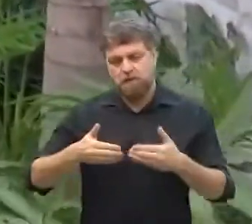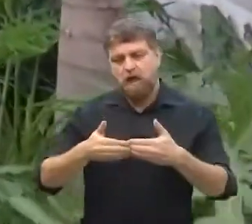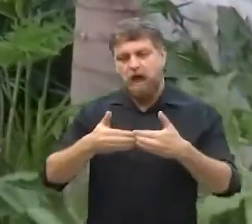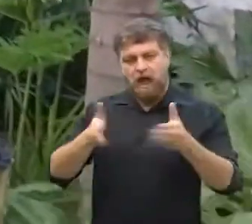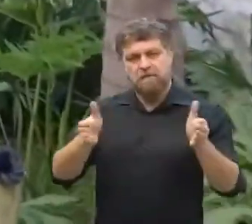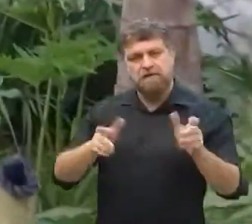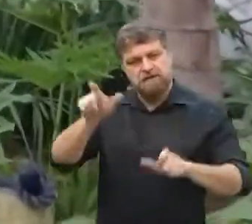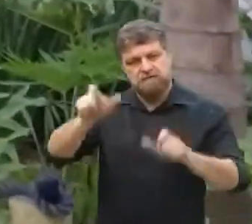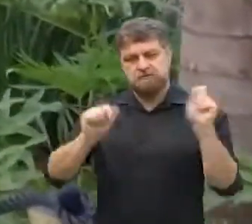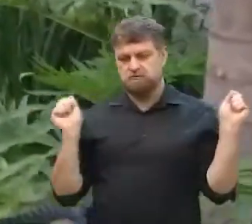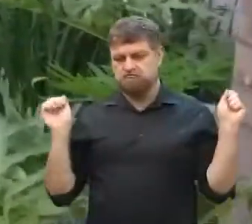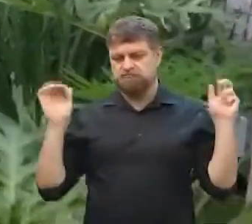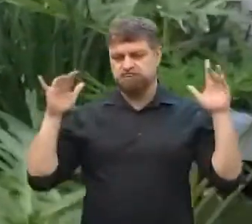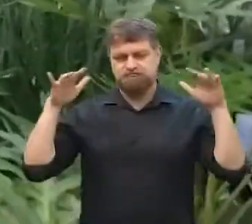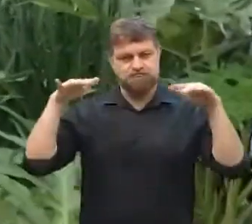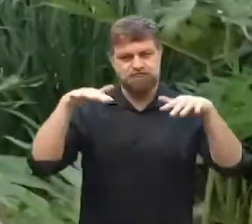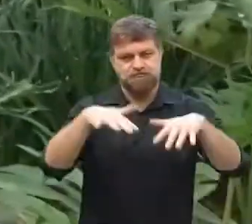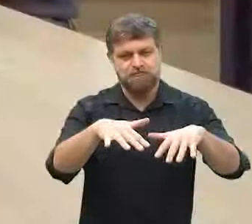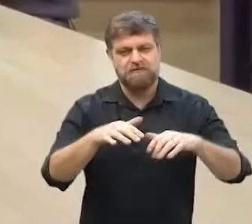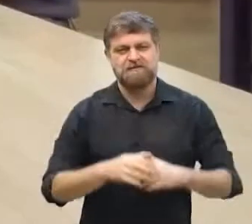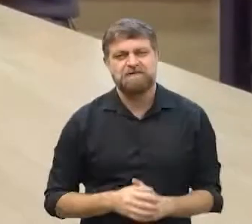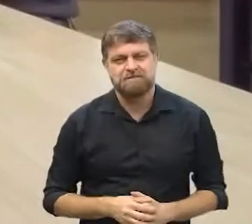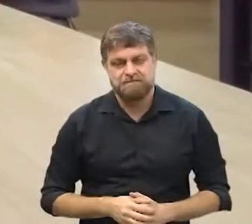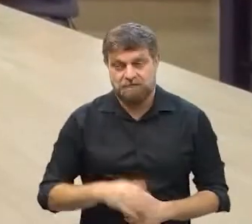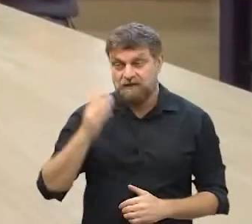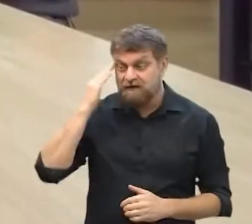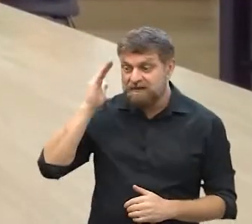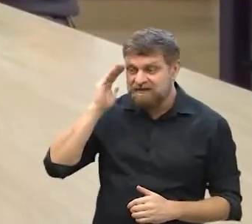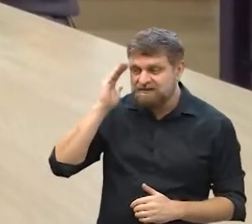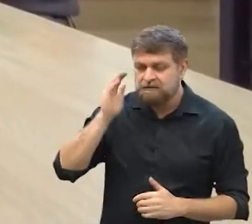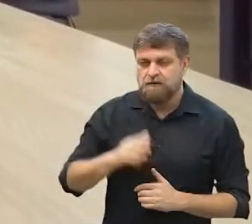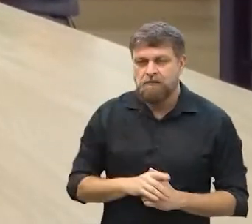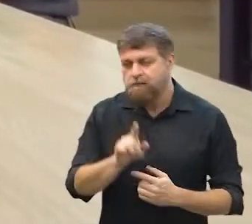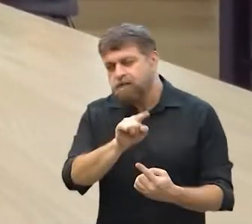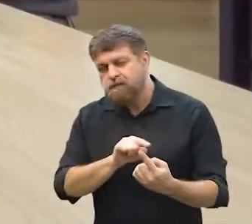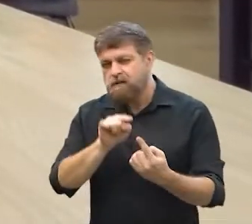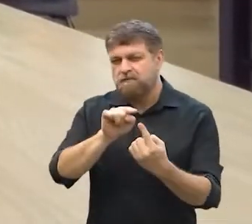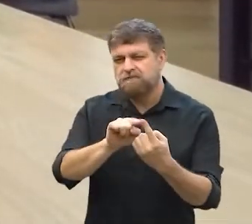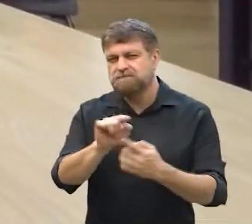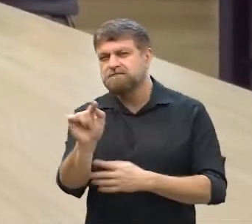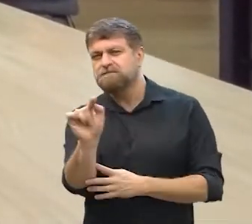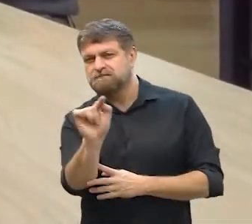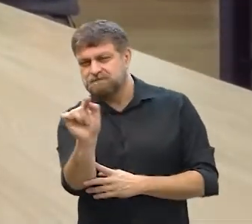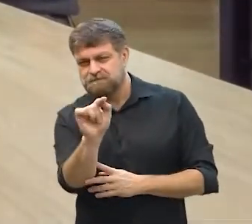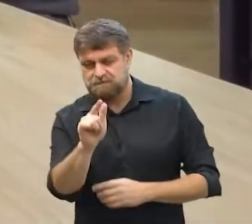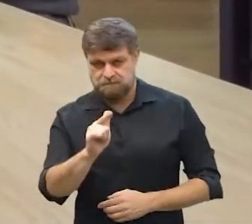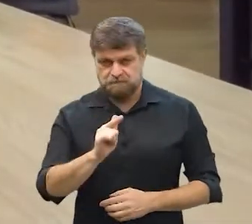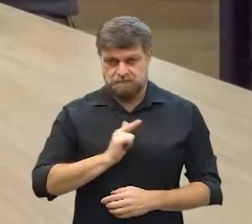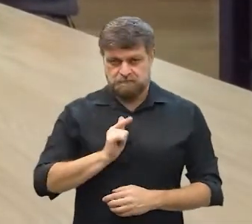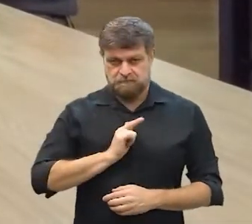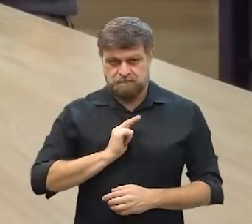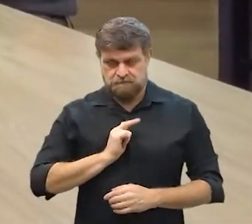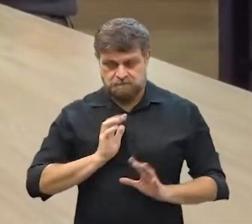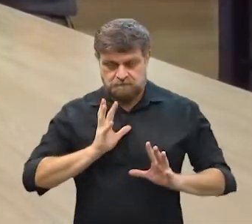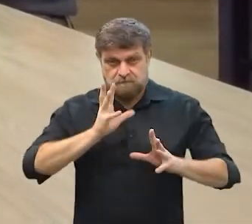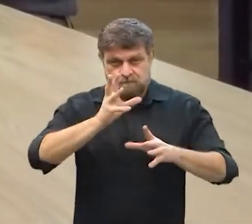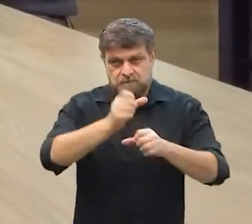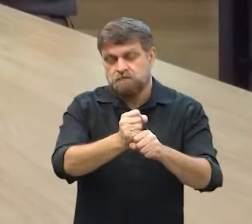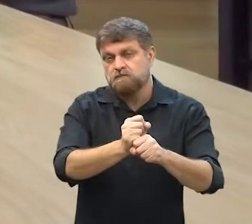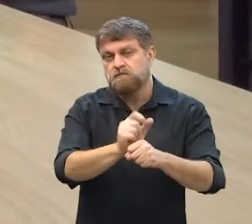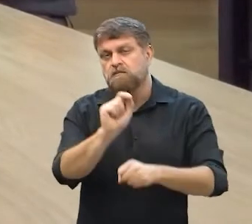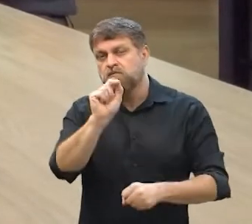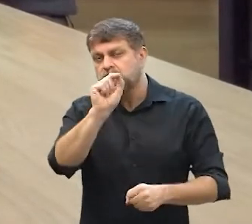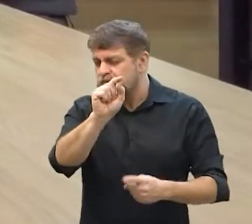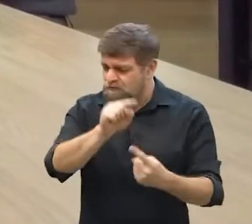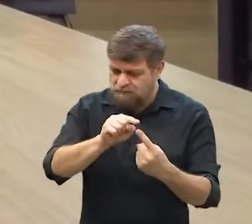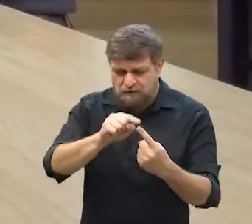para a comunidade. Entendi. E o objetivo que vocês têm com tudo isso, qual